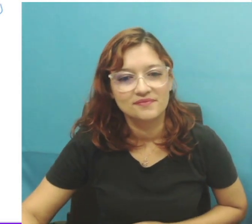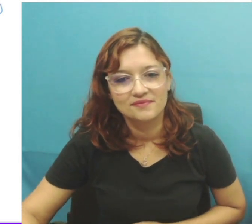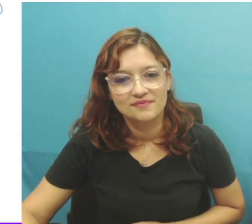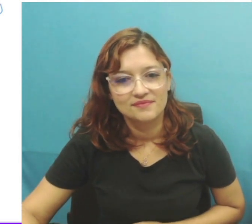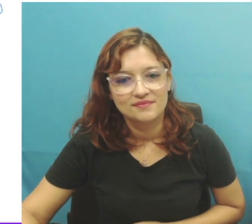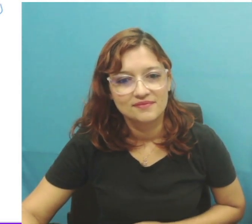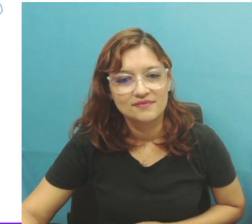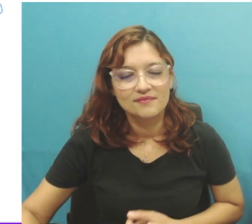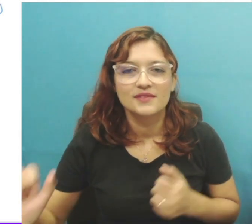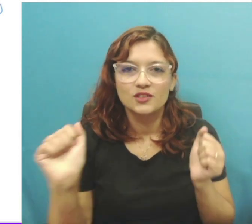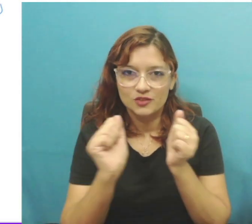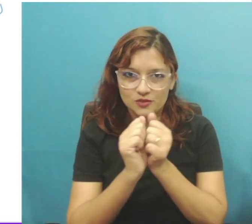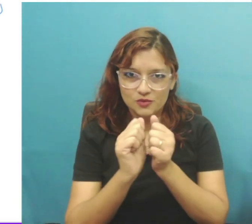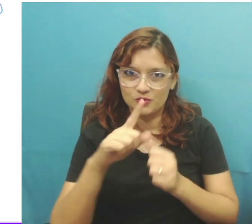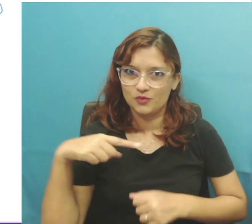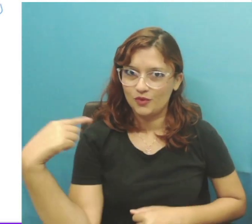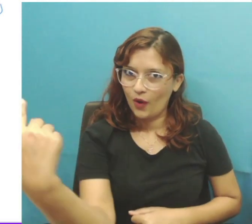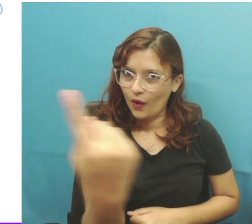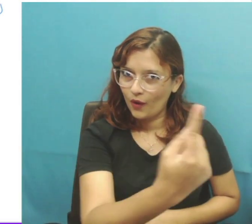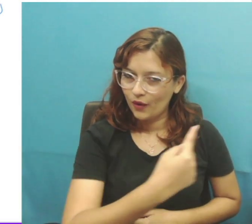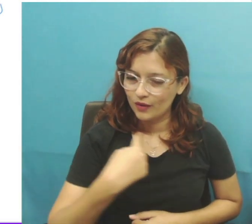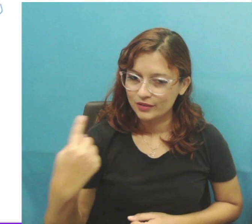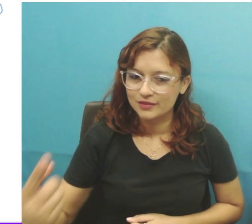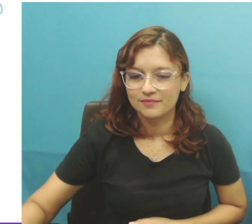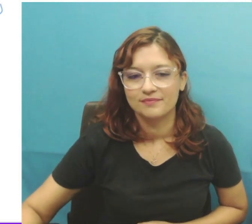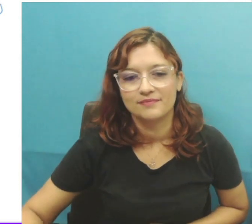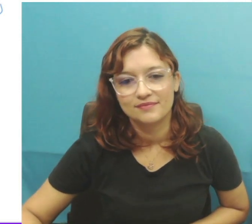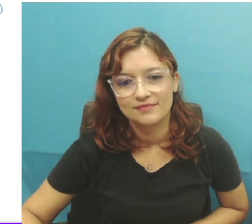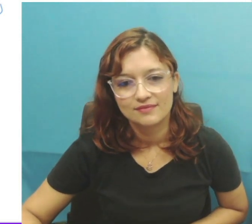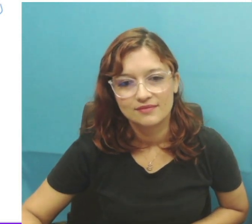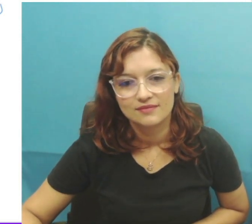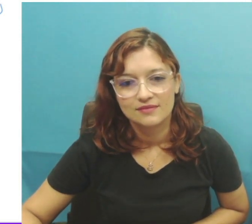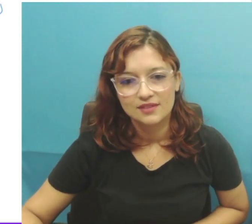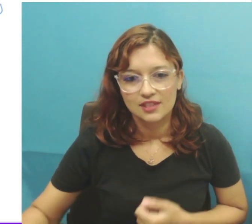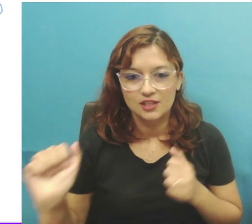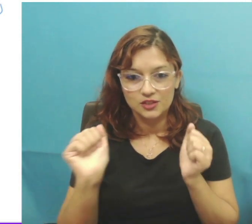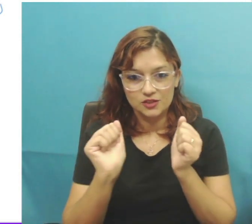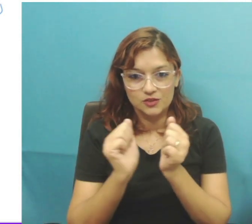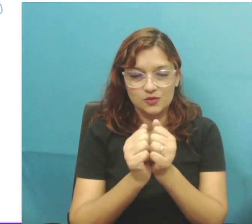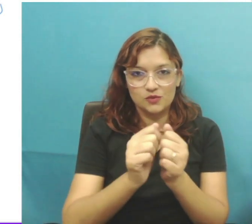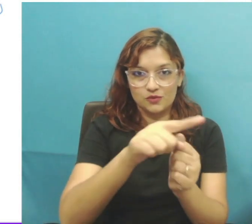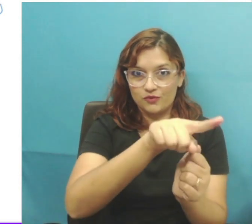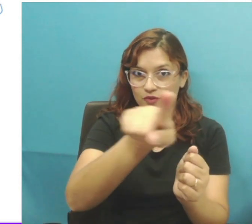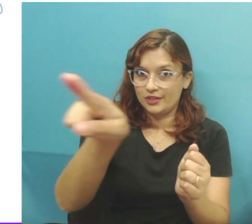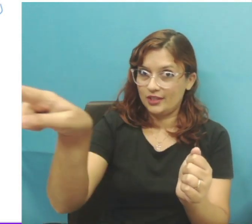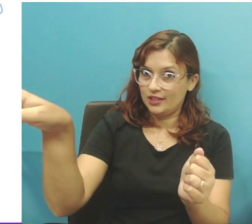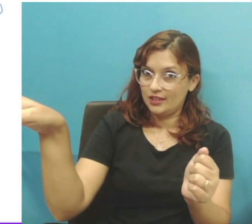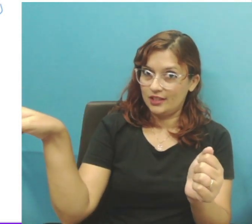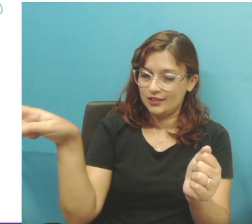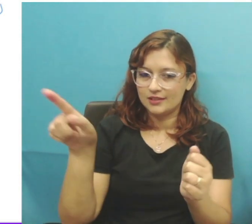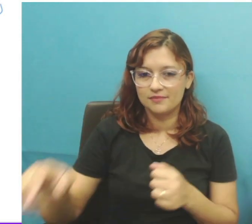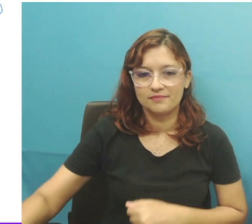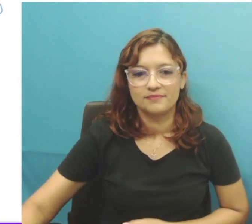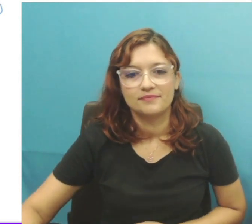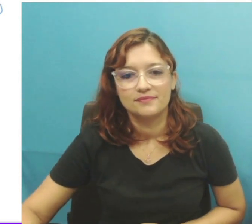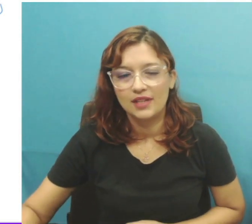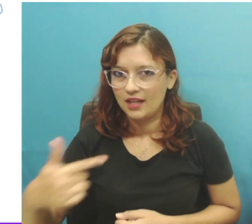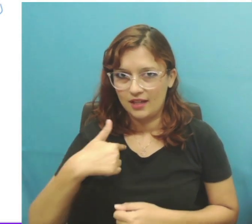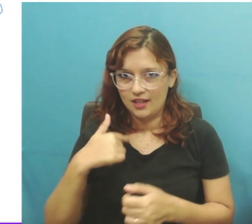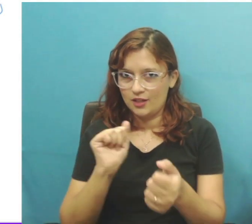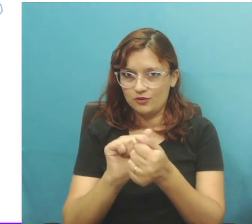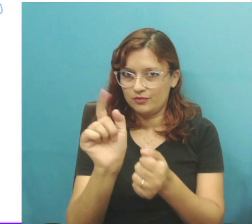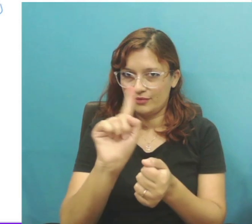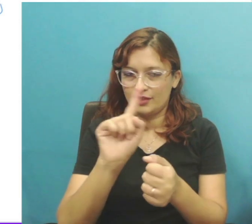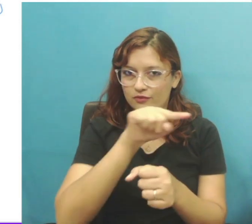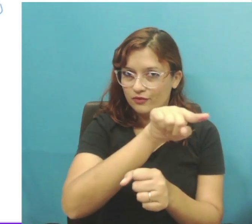consigo, com ele, conosco, com nós, convosco,